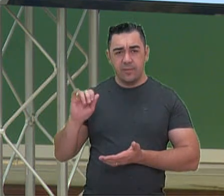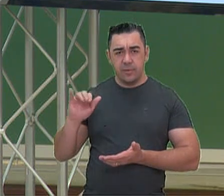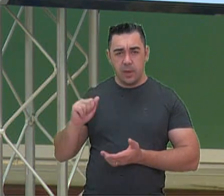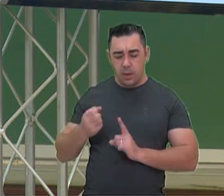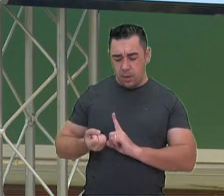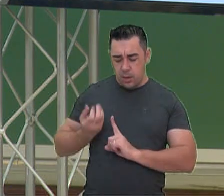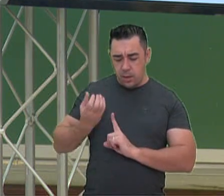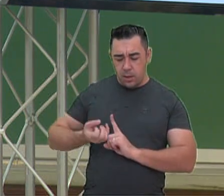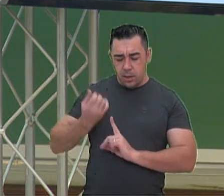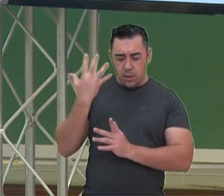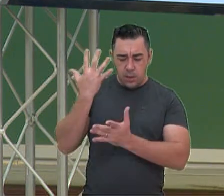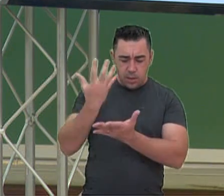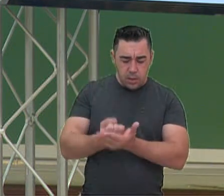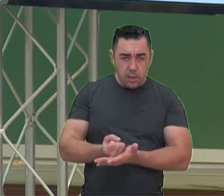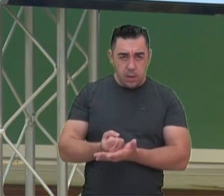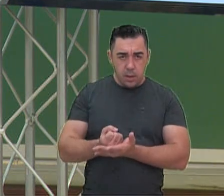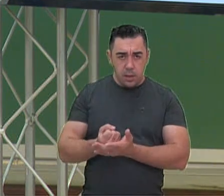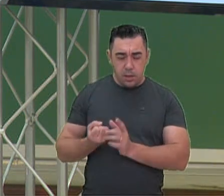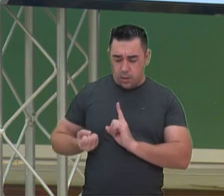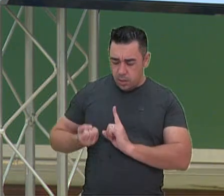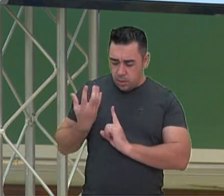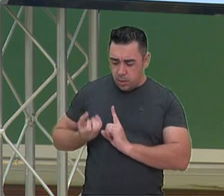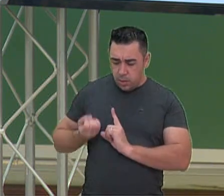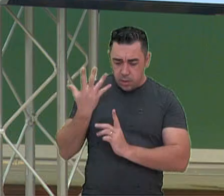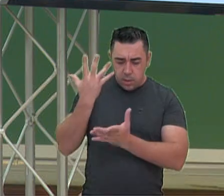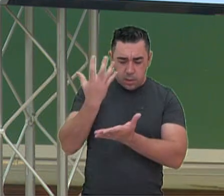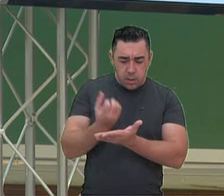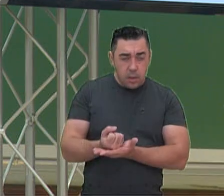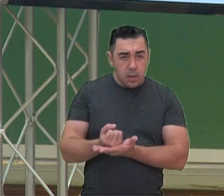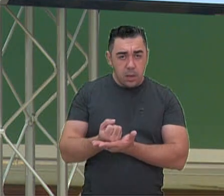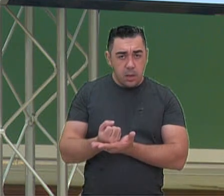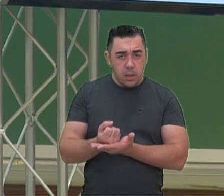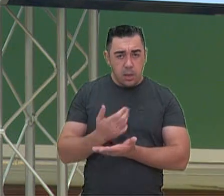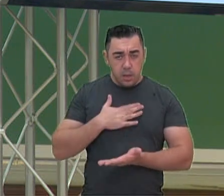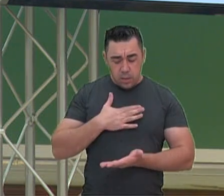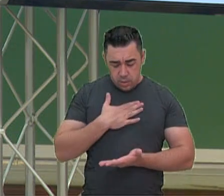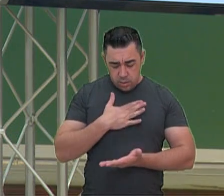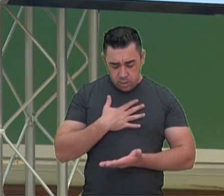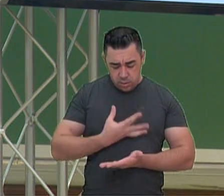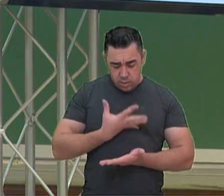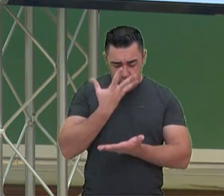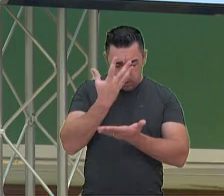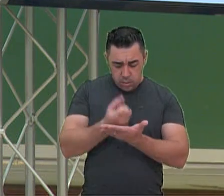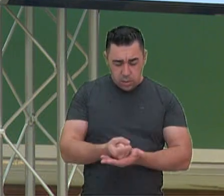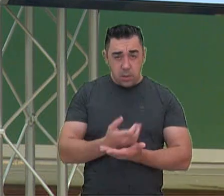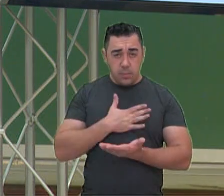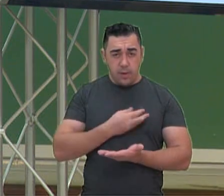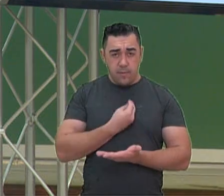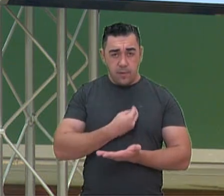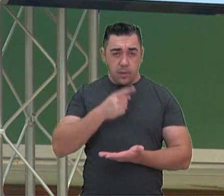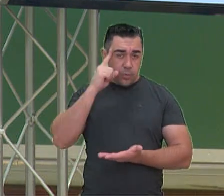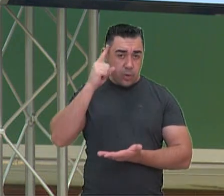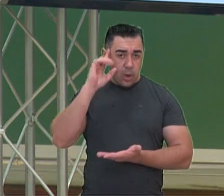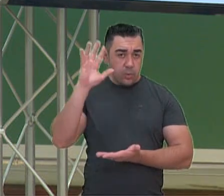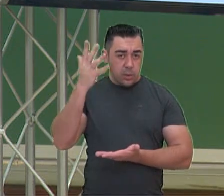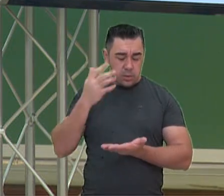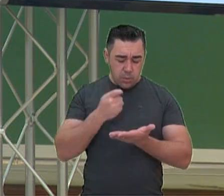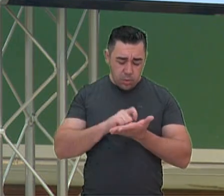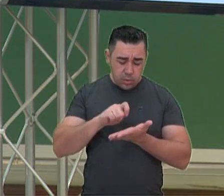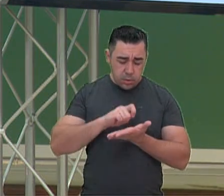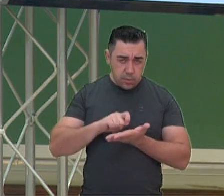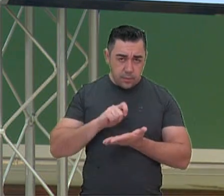eu. Biografia, escrita da vida. Autobiografia, escrita da minha